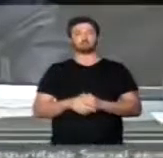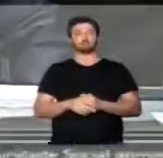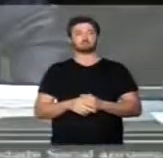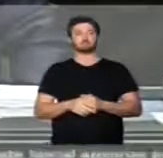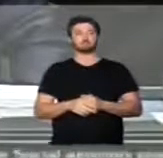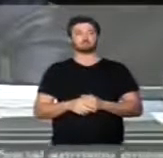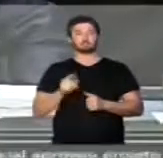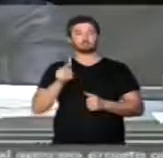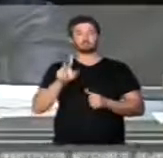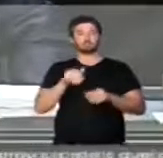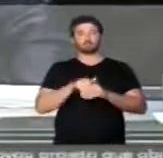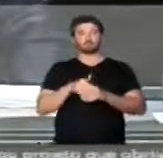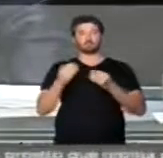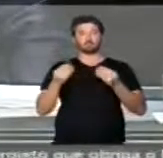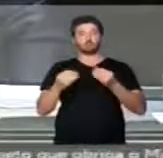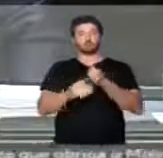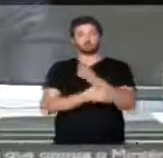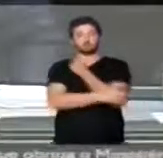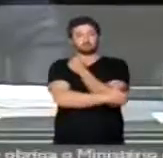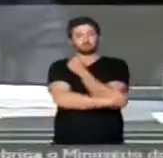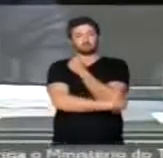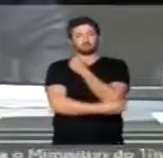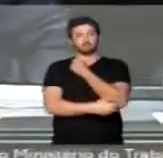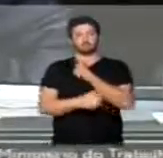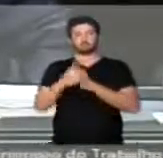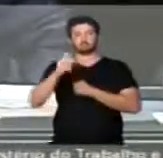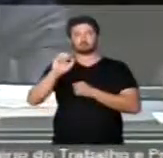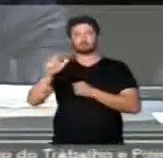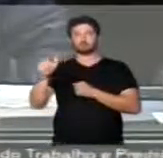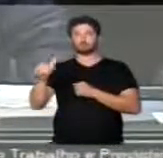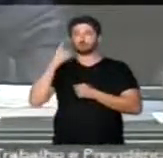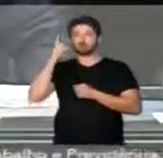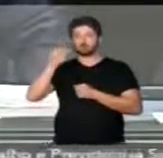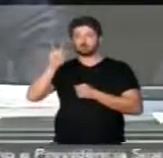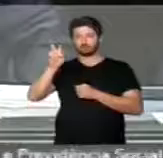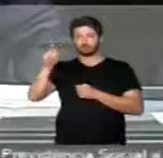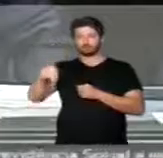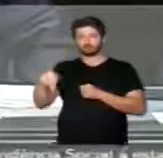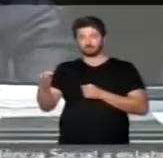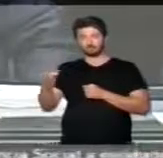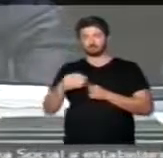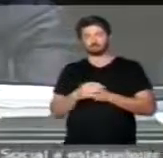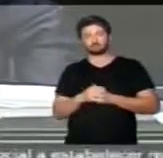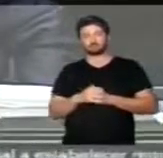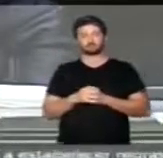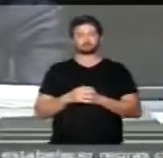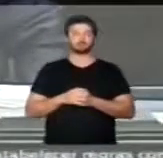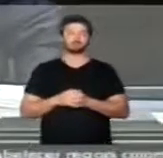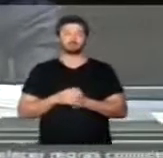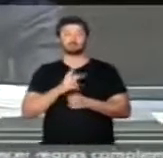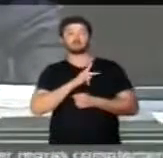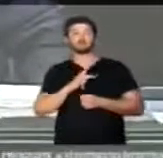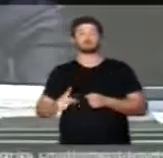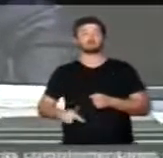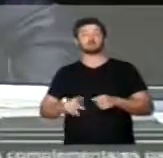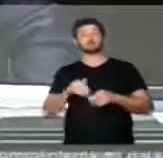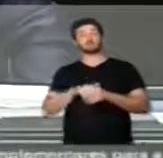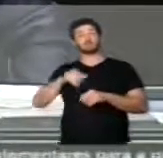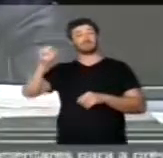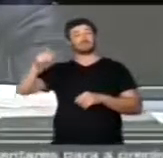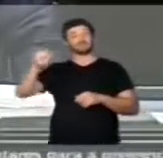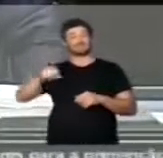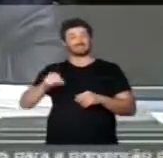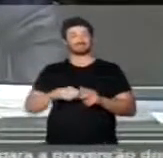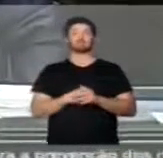Como vota o PV? Como vota o PSOL, deputado Ivan Valente? Senhor presidente, o PSOL vai votar